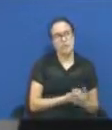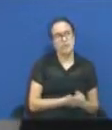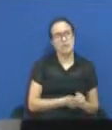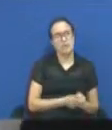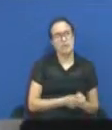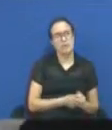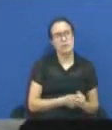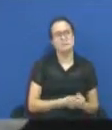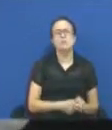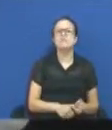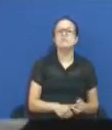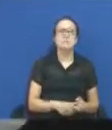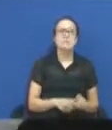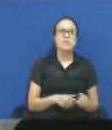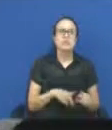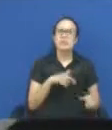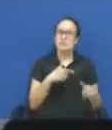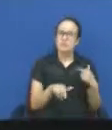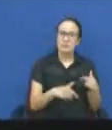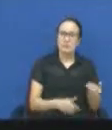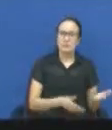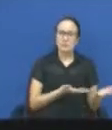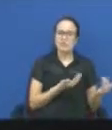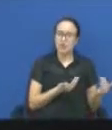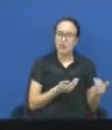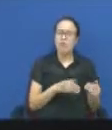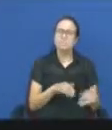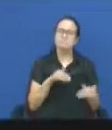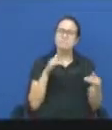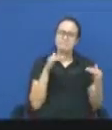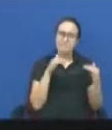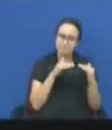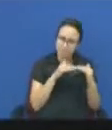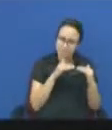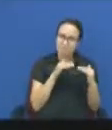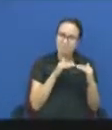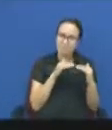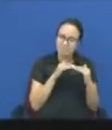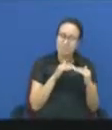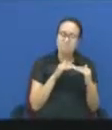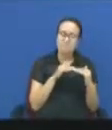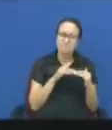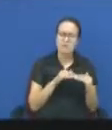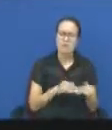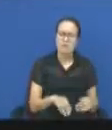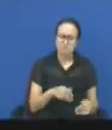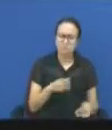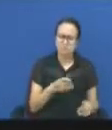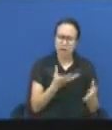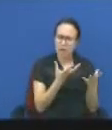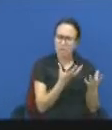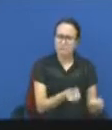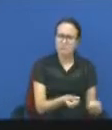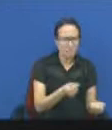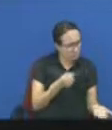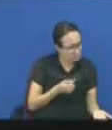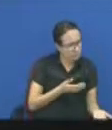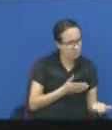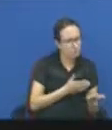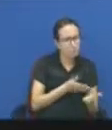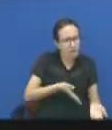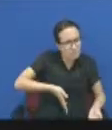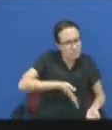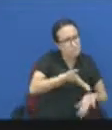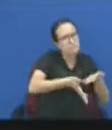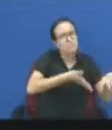trabalho escravo infantil, me perdoe, mas sou a favor de que o jovem, ele comece logo cedo a